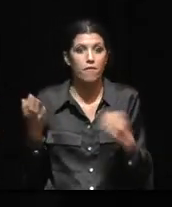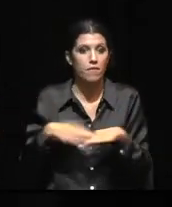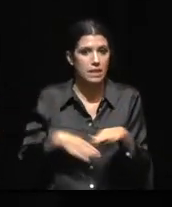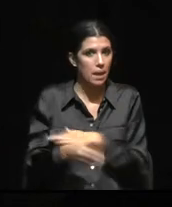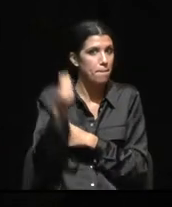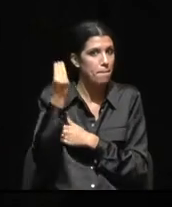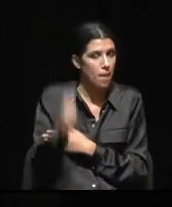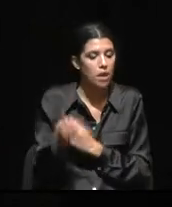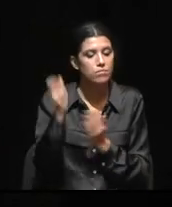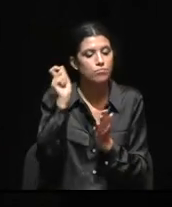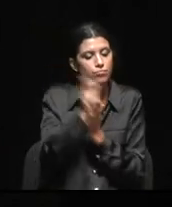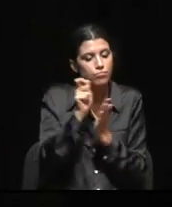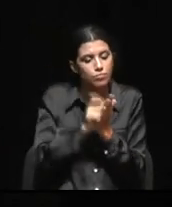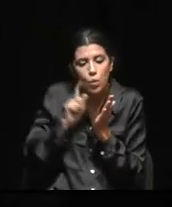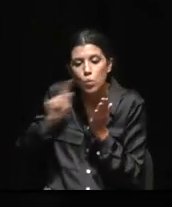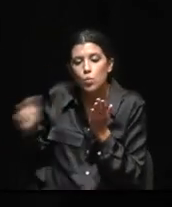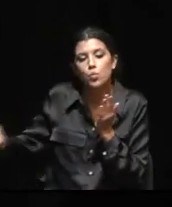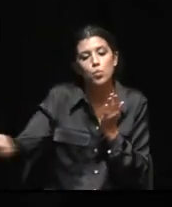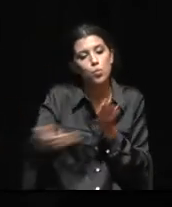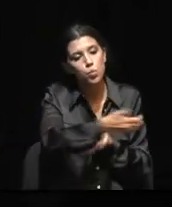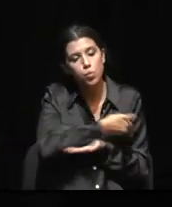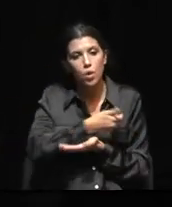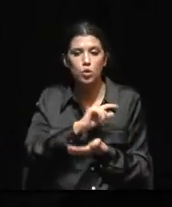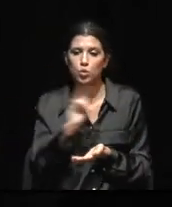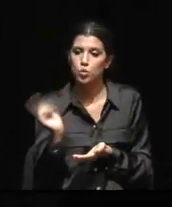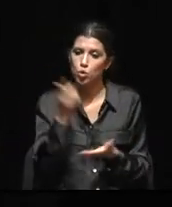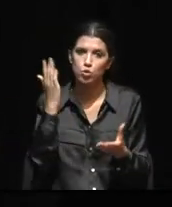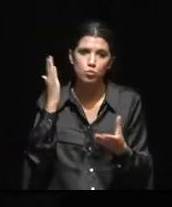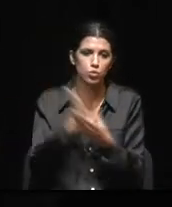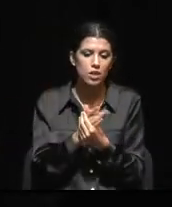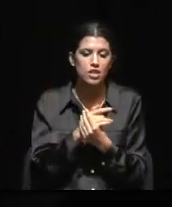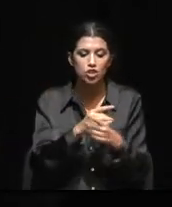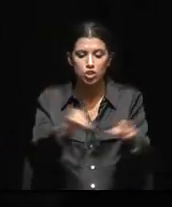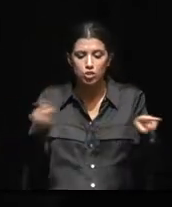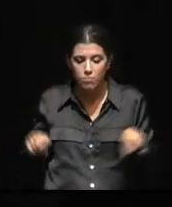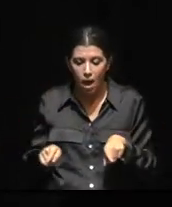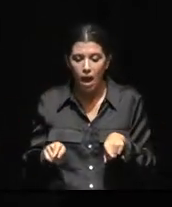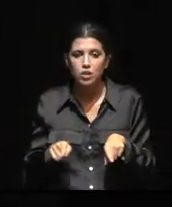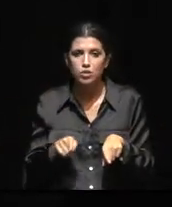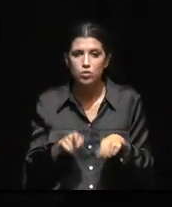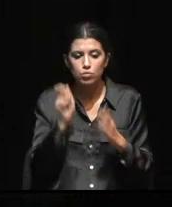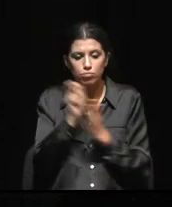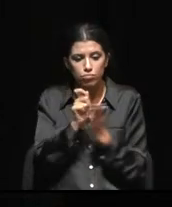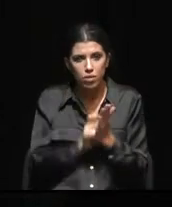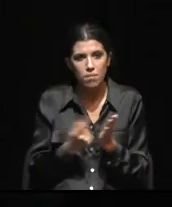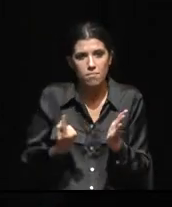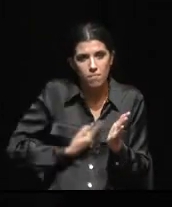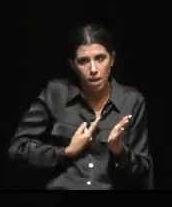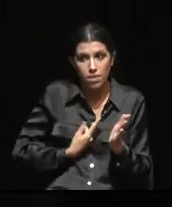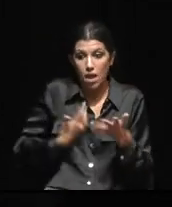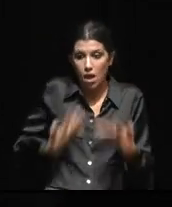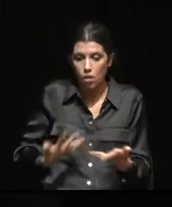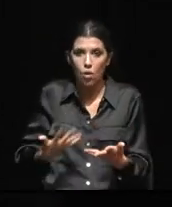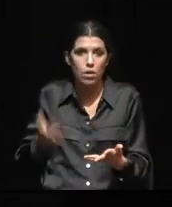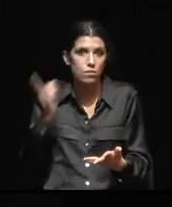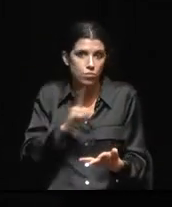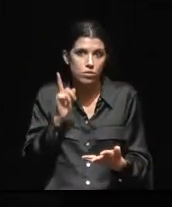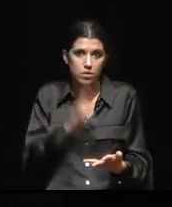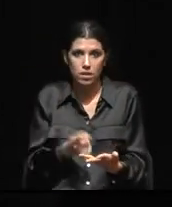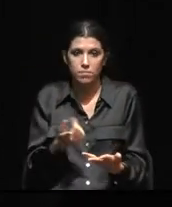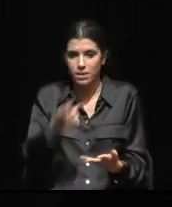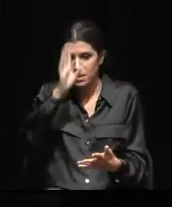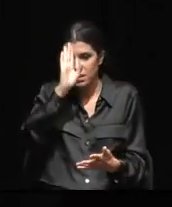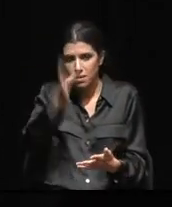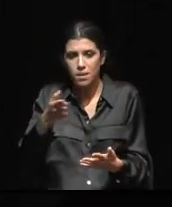bem o levanto de todos os processos que caracterizam estes espaços que o faça num ponto tão crucial como